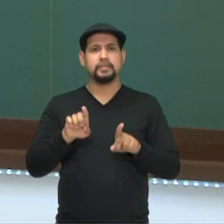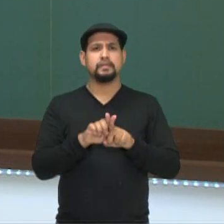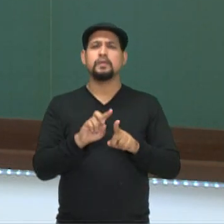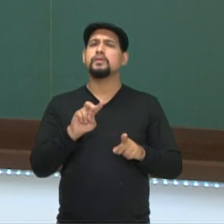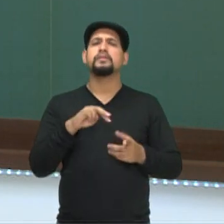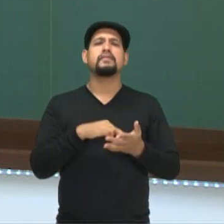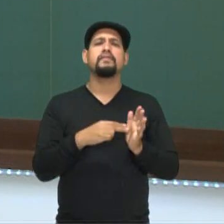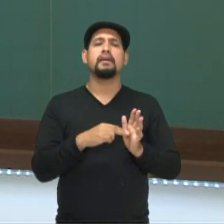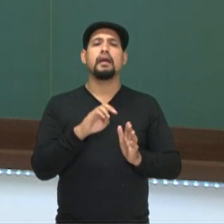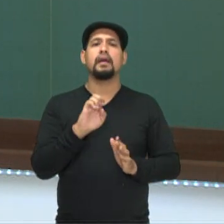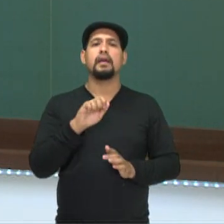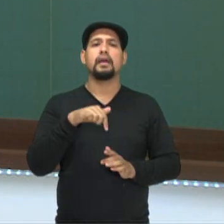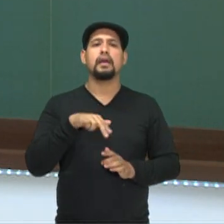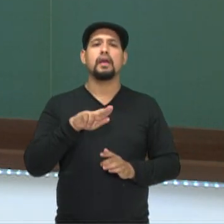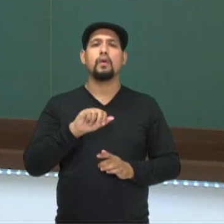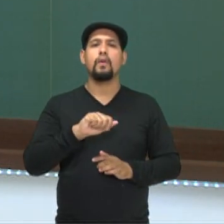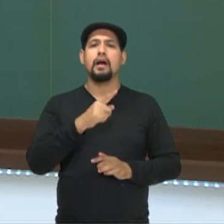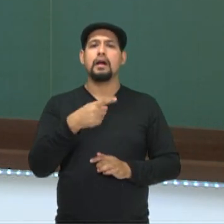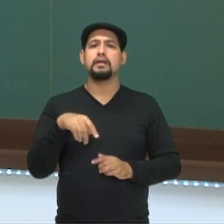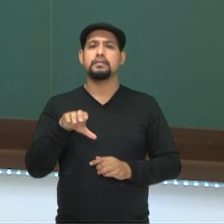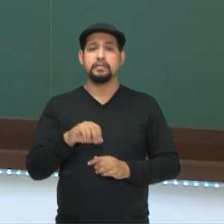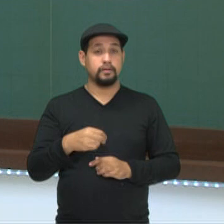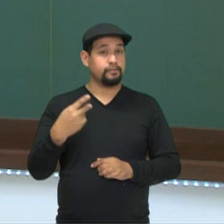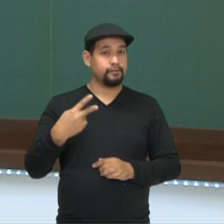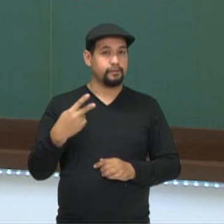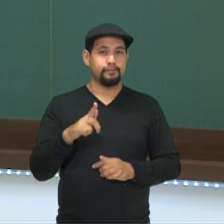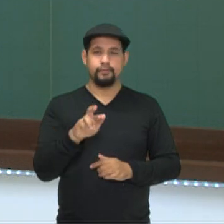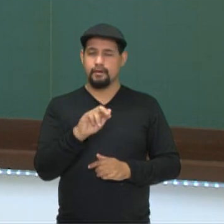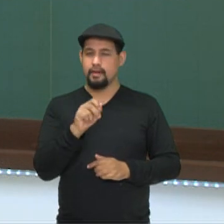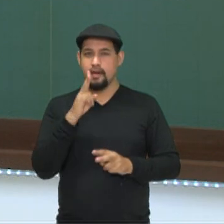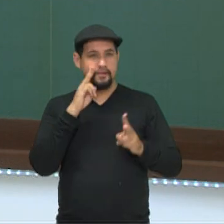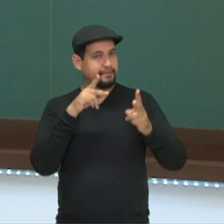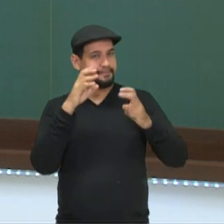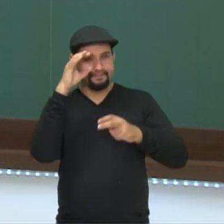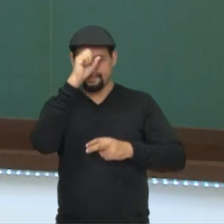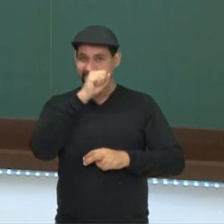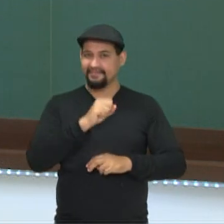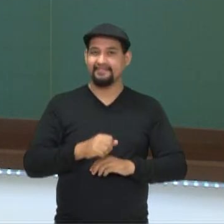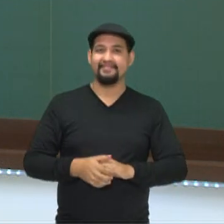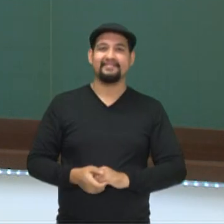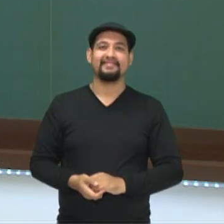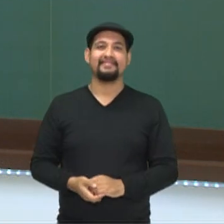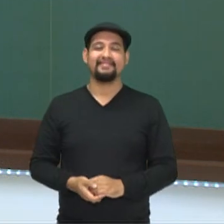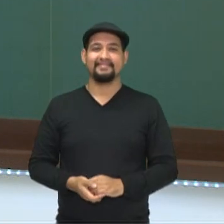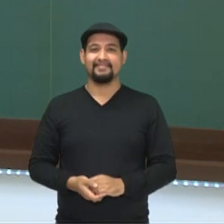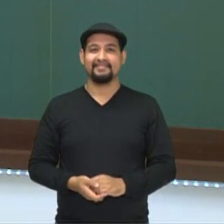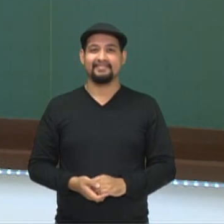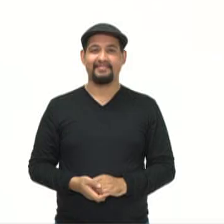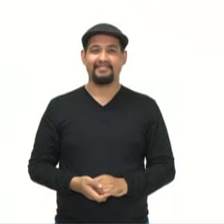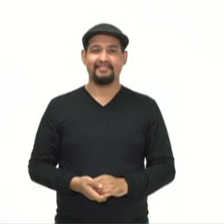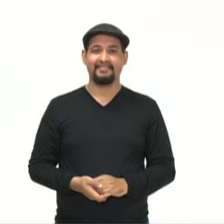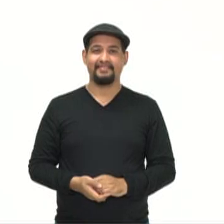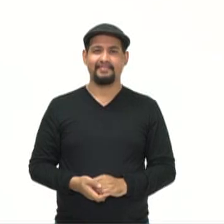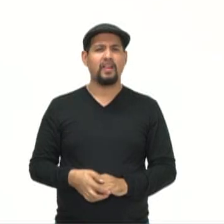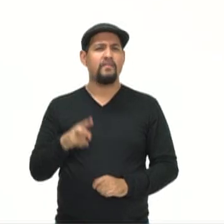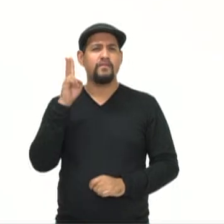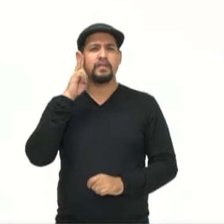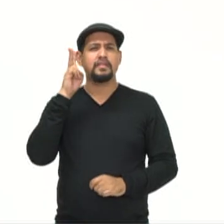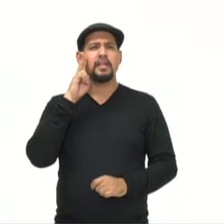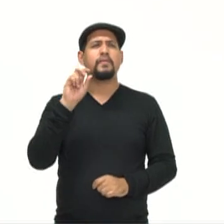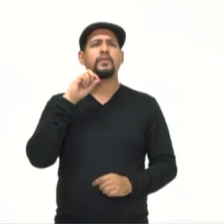equação do segundo grau. O que é isso? É o que nós vamos ver, ok? Então, você lembra o que